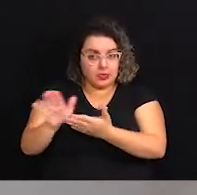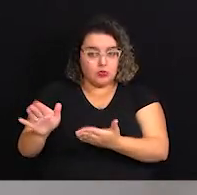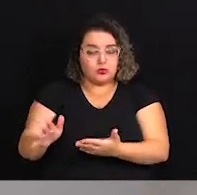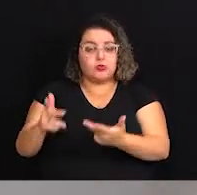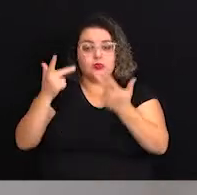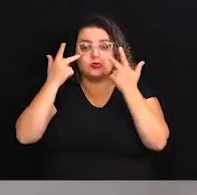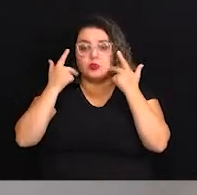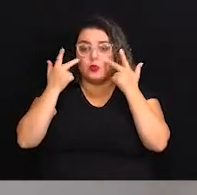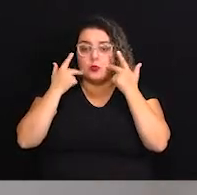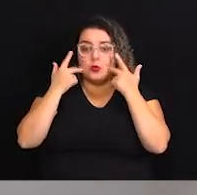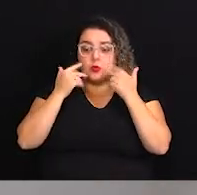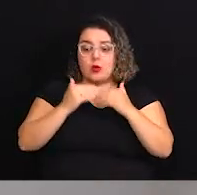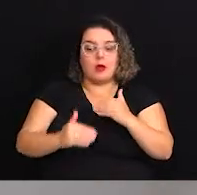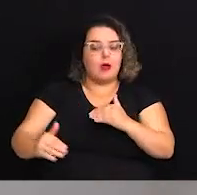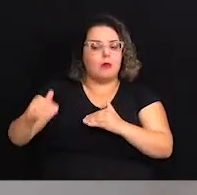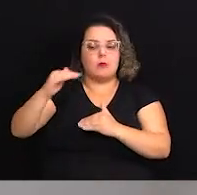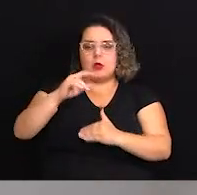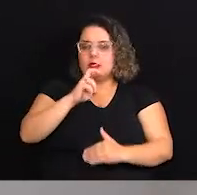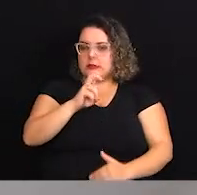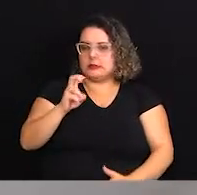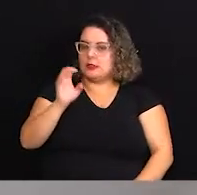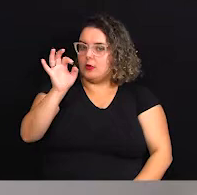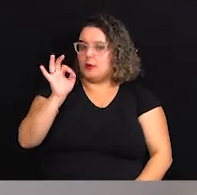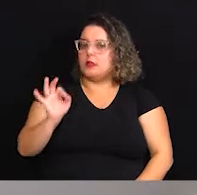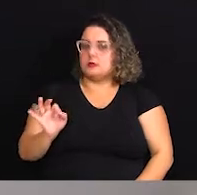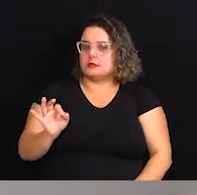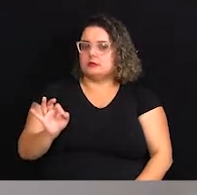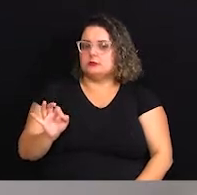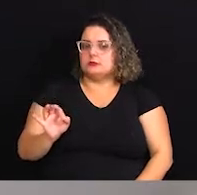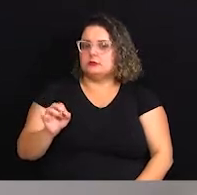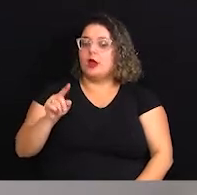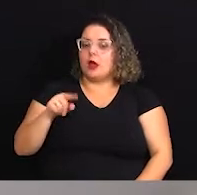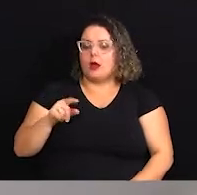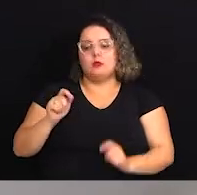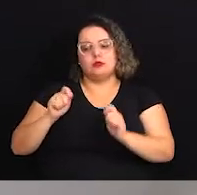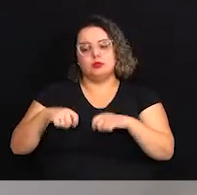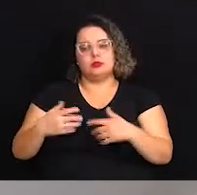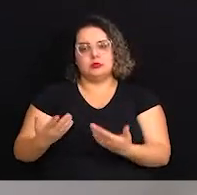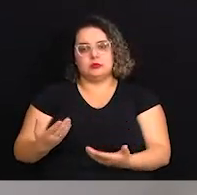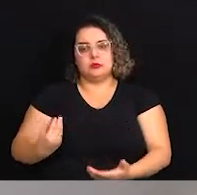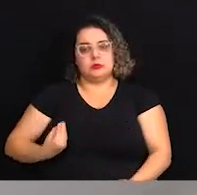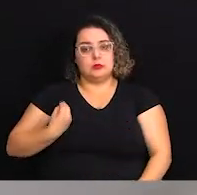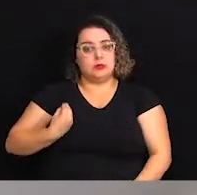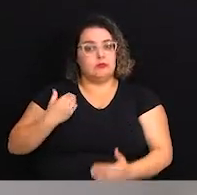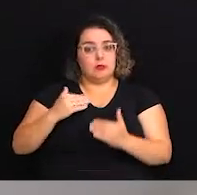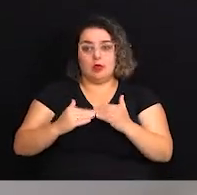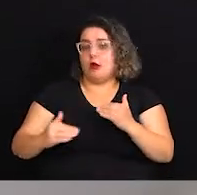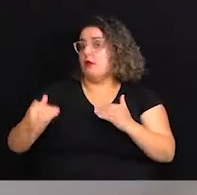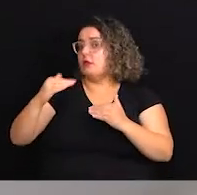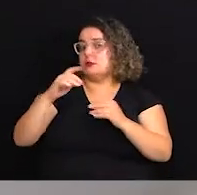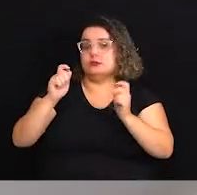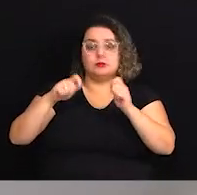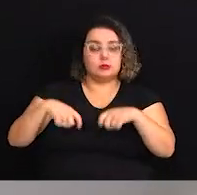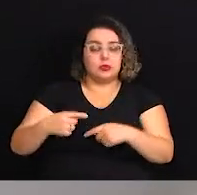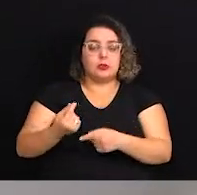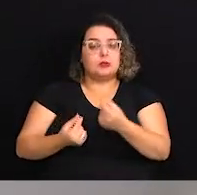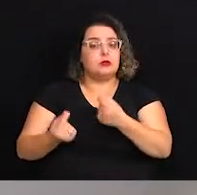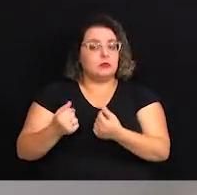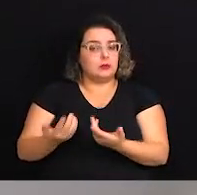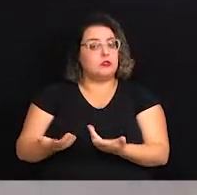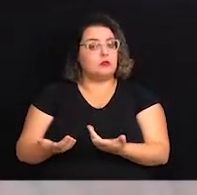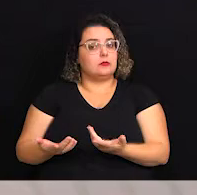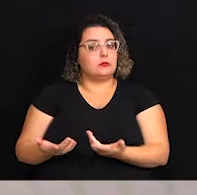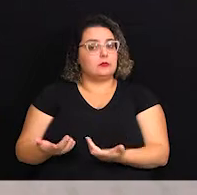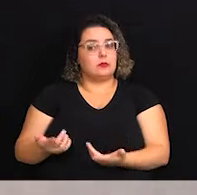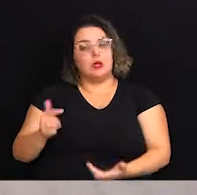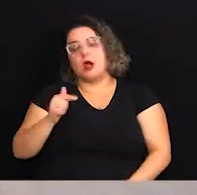despesas comuns com um valor superior a 55%, é possível dizer que elas estão vivendo acima da sua capacidade financeira,